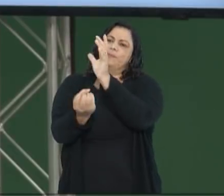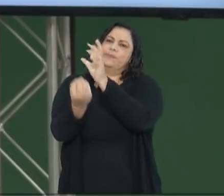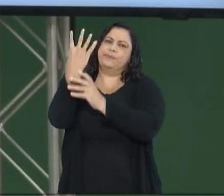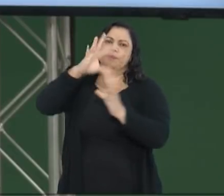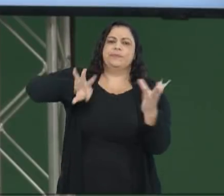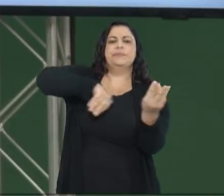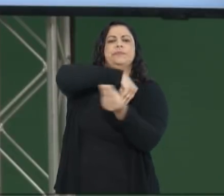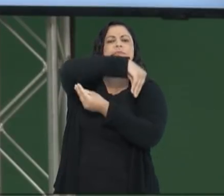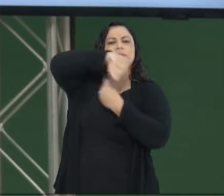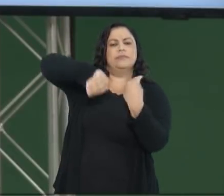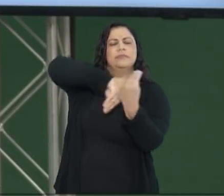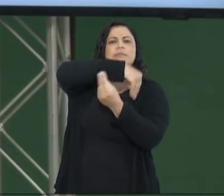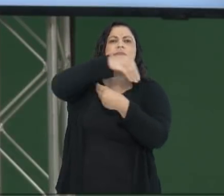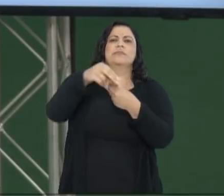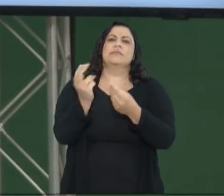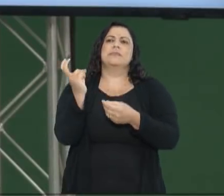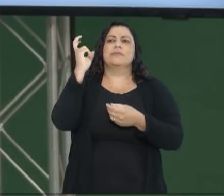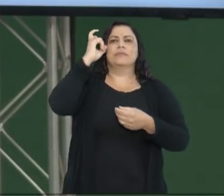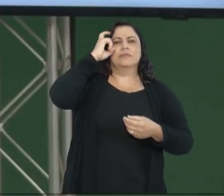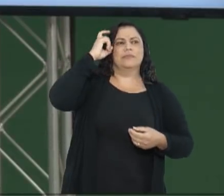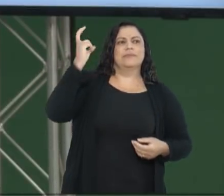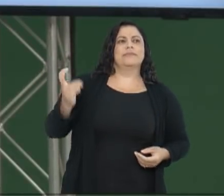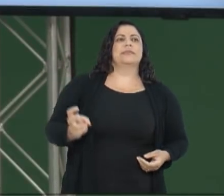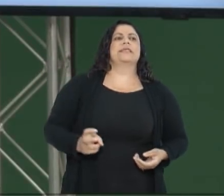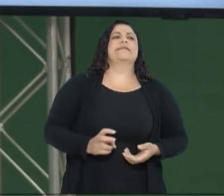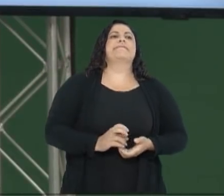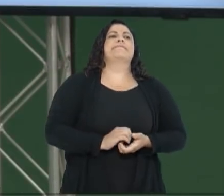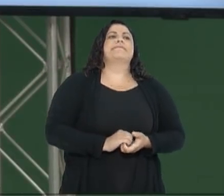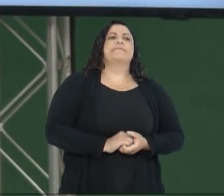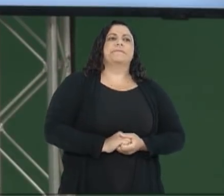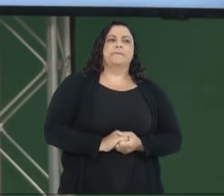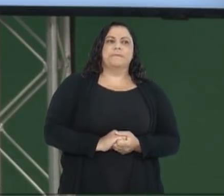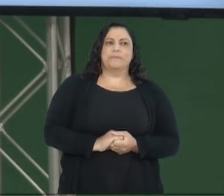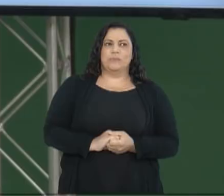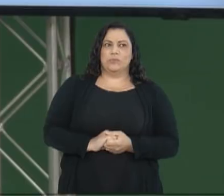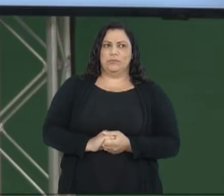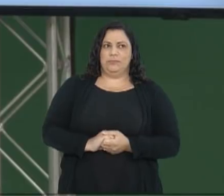se reflete esse princípio ali, né?